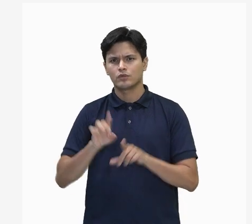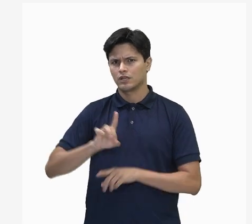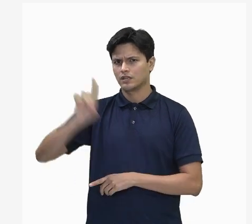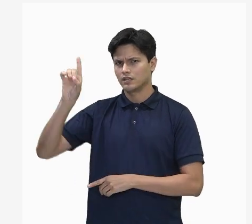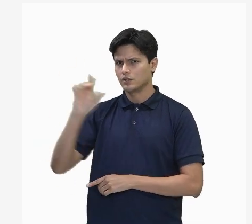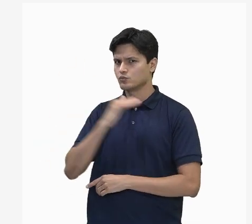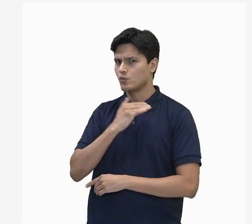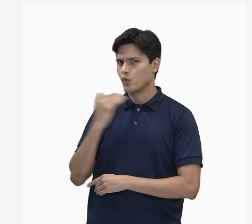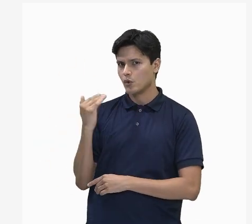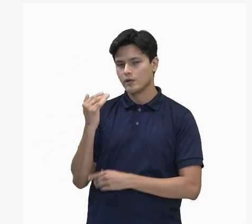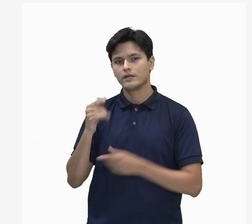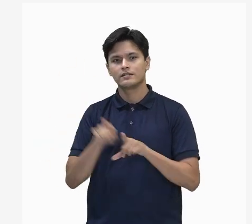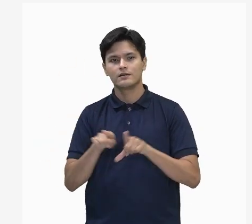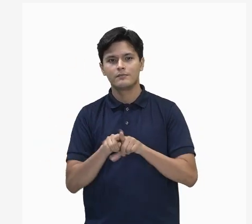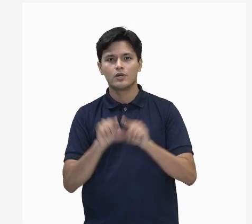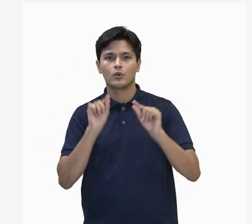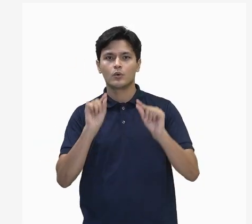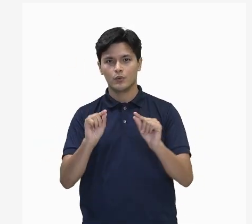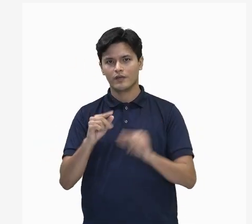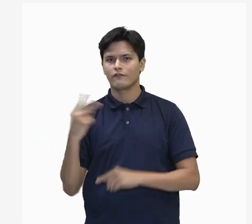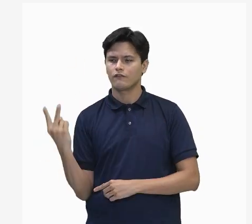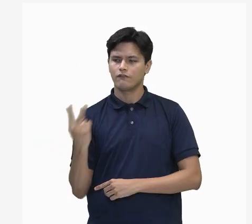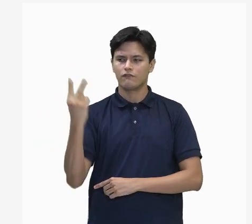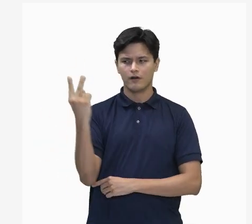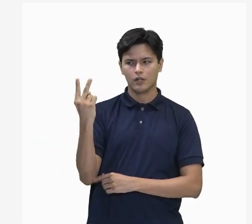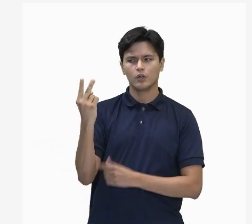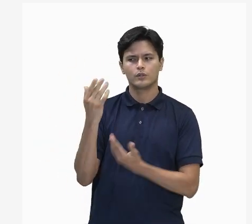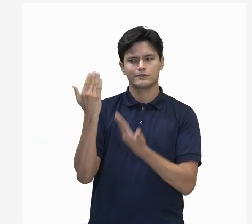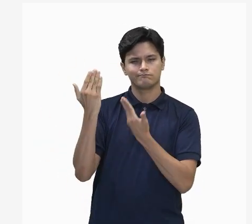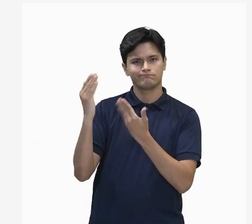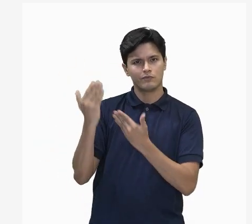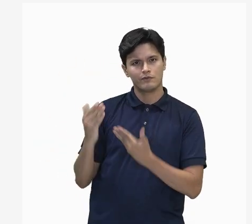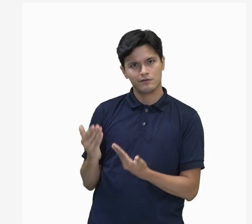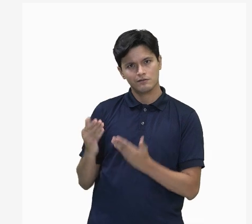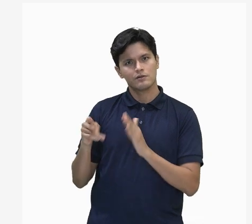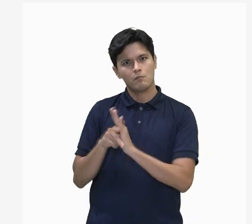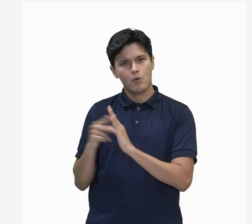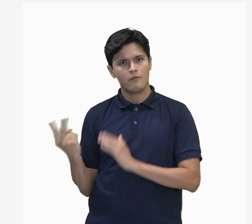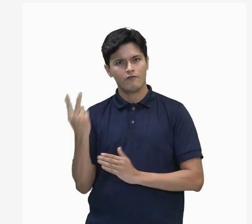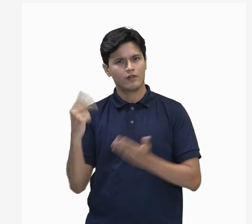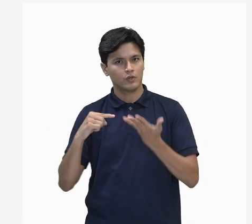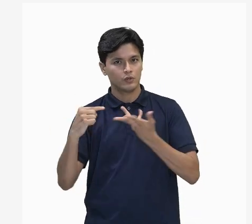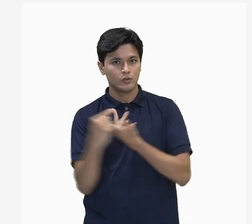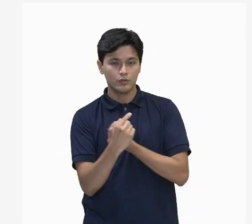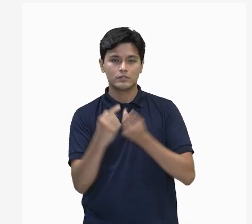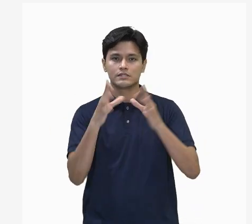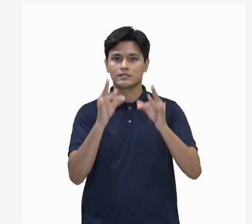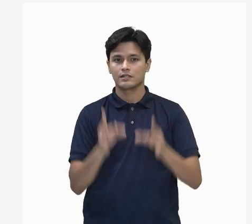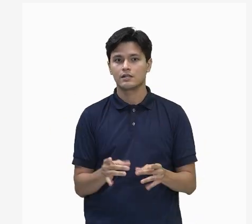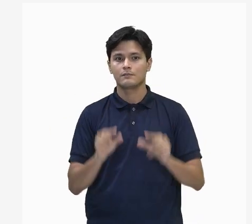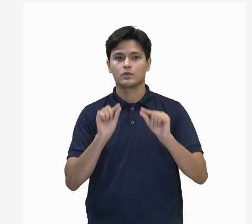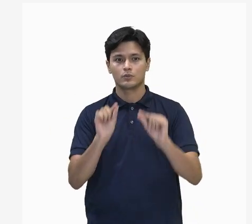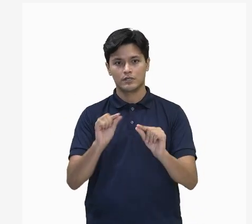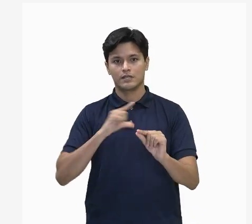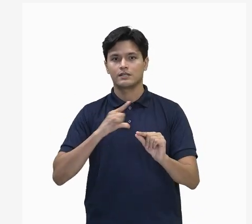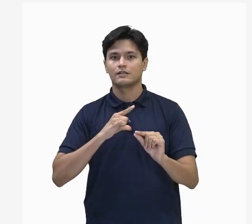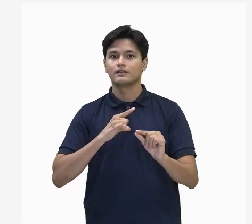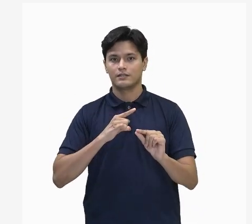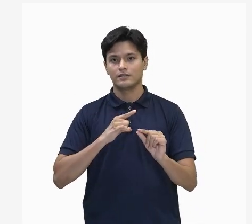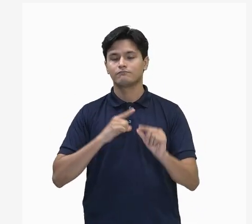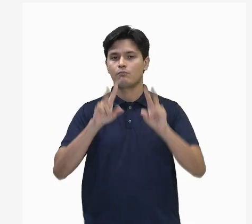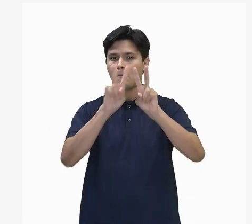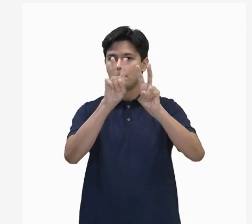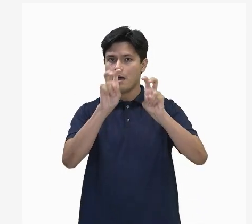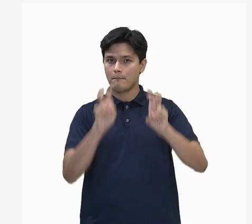a transvaloração de todos os valores. No detalhamento, nós teremos os seguintes